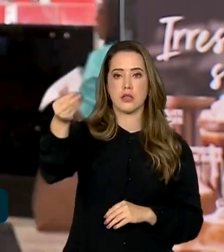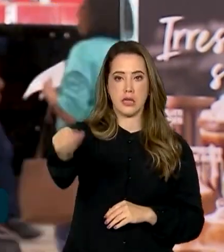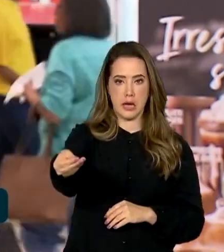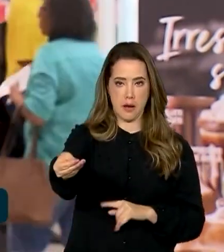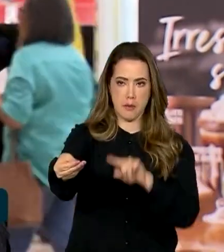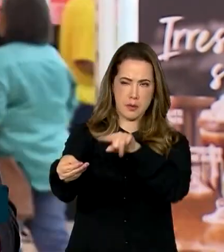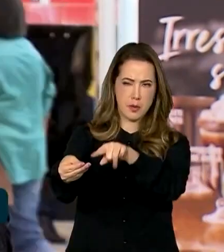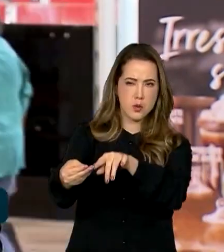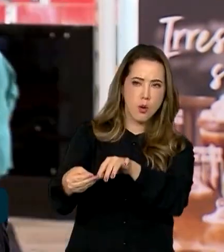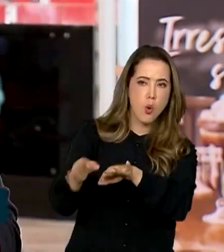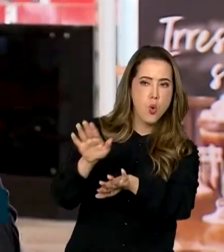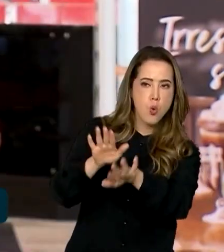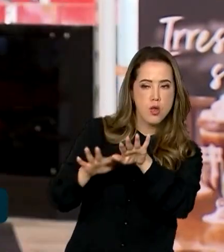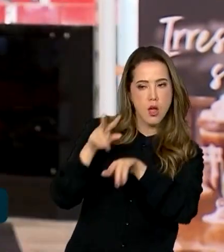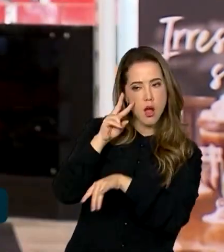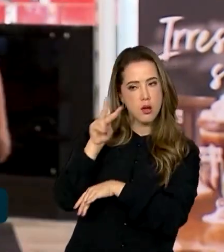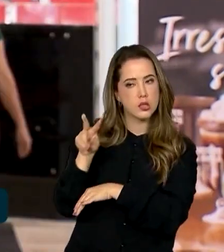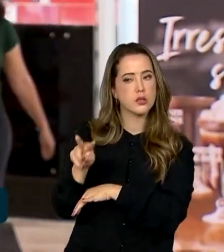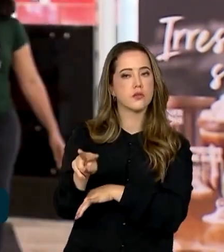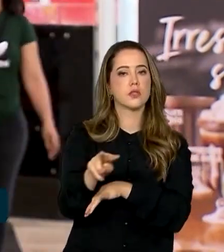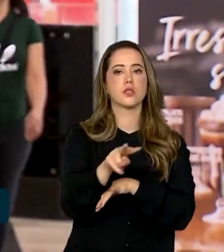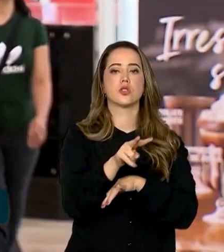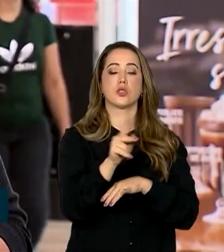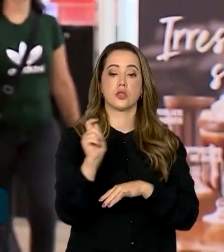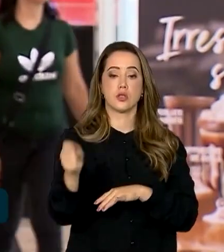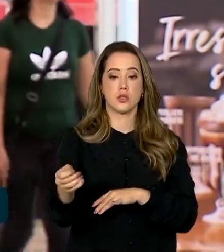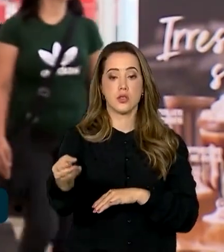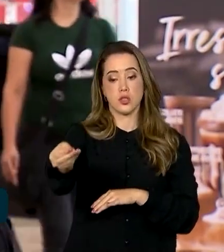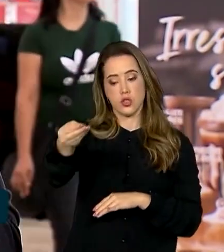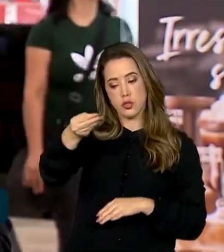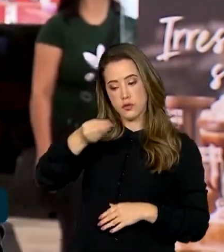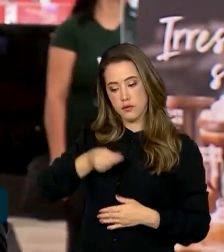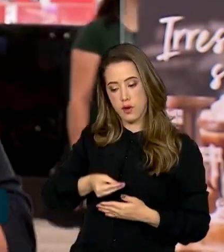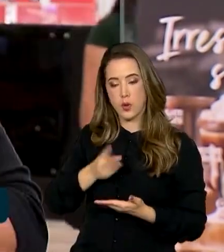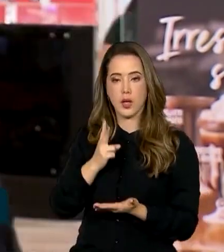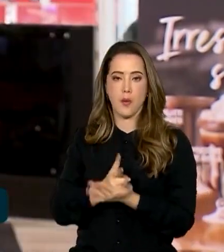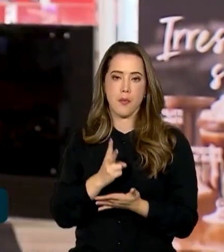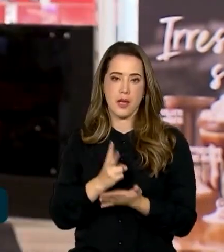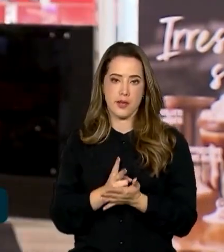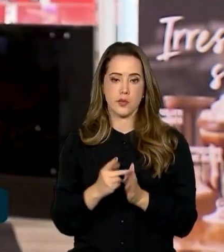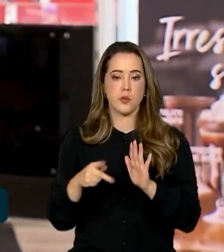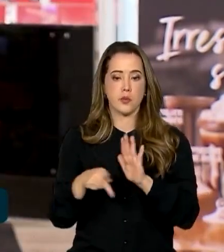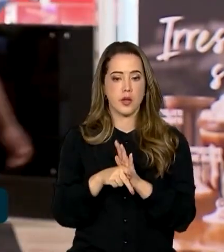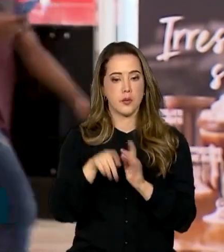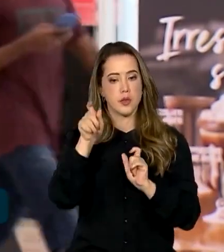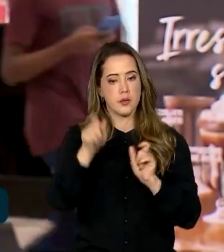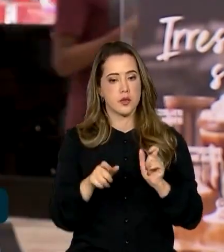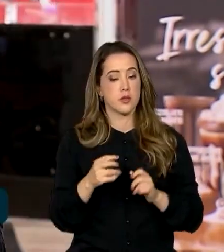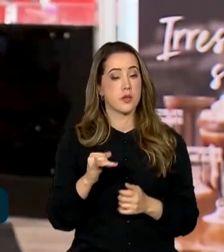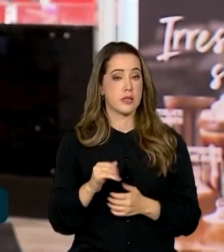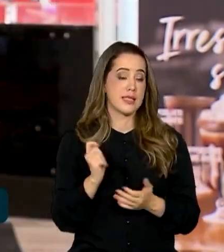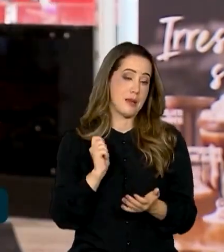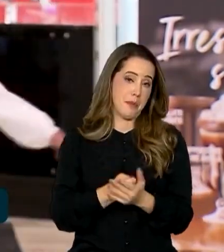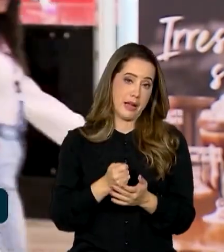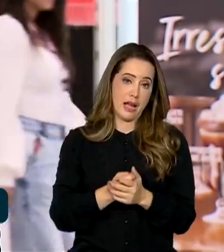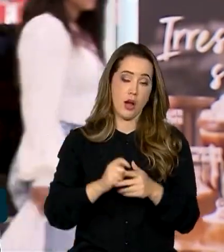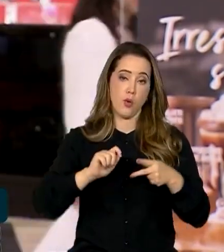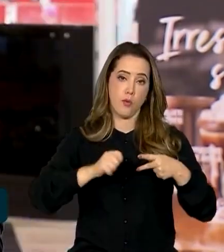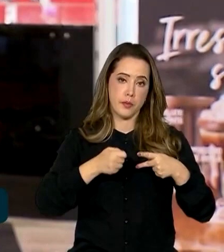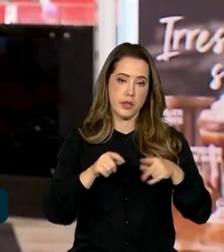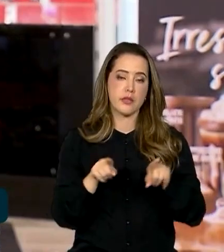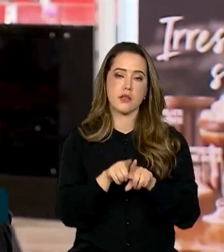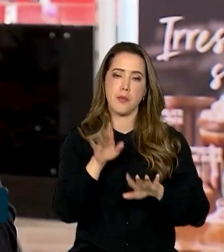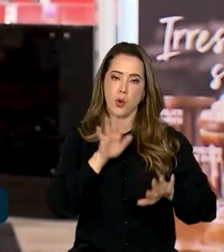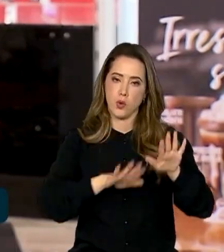lojista, é preciso sempre verificar se o cartão que recebeu de volta é mesmo o dele. E se for pagar com Pix, também